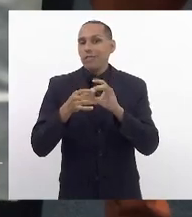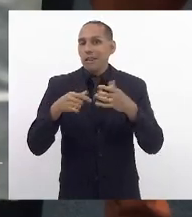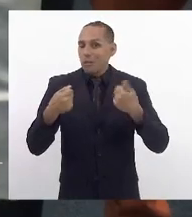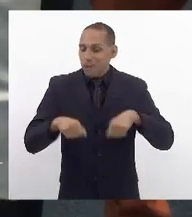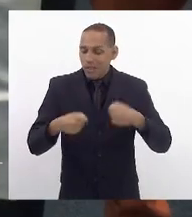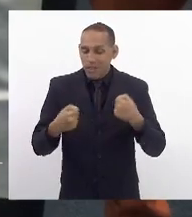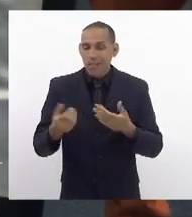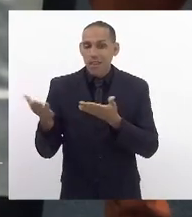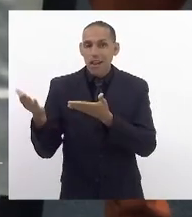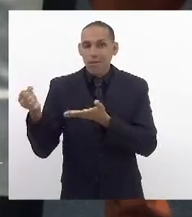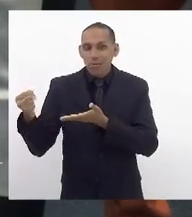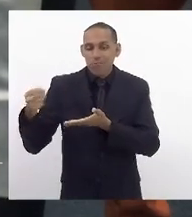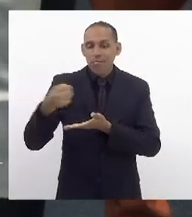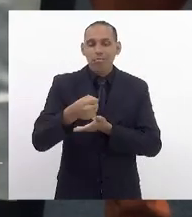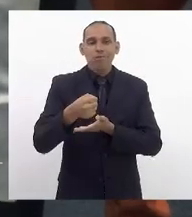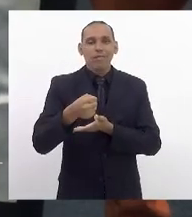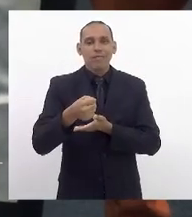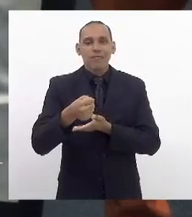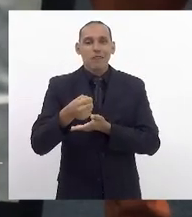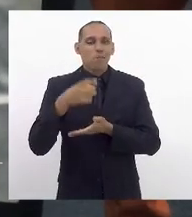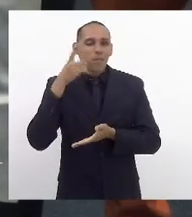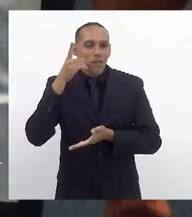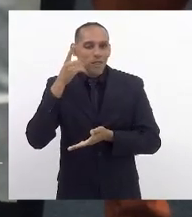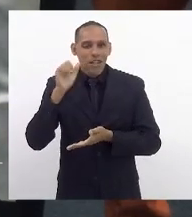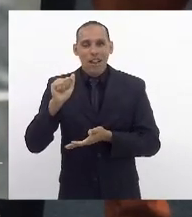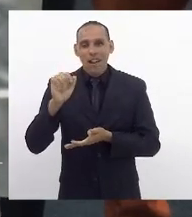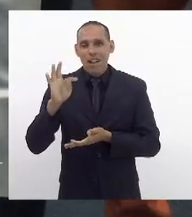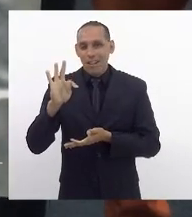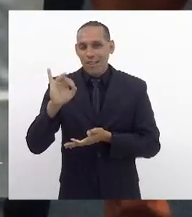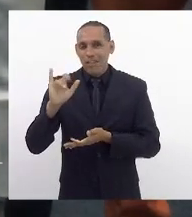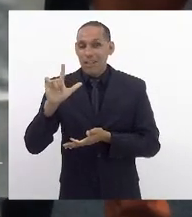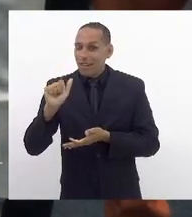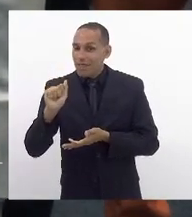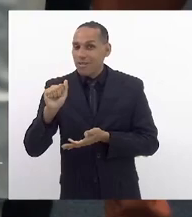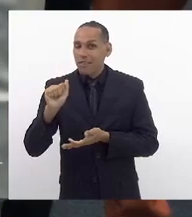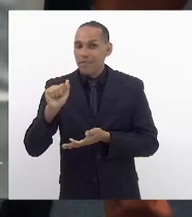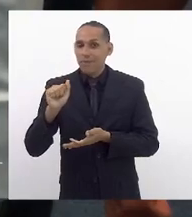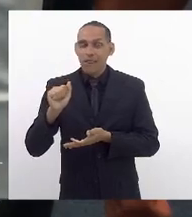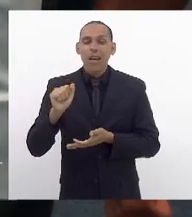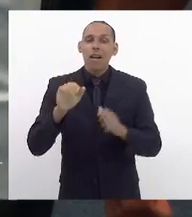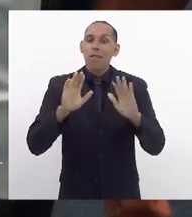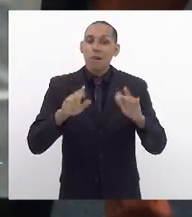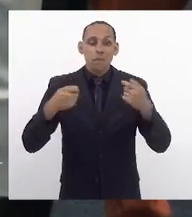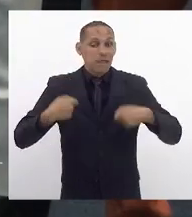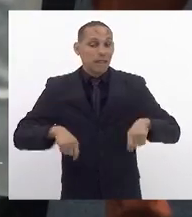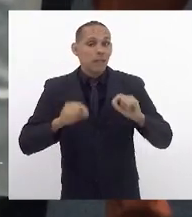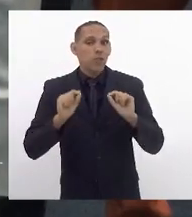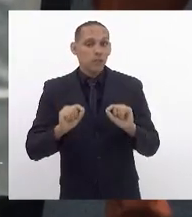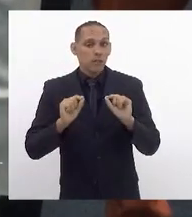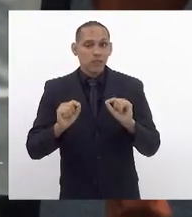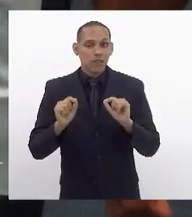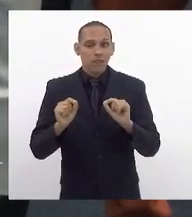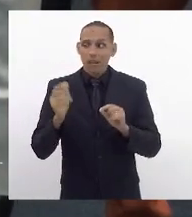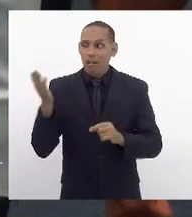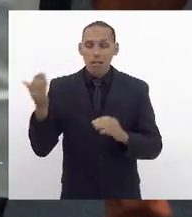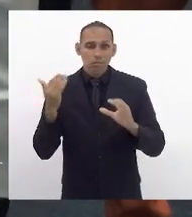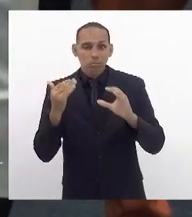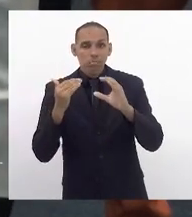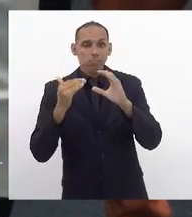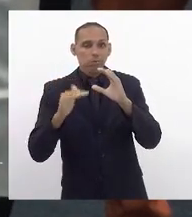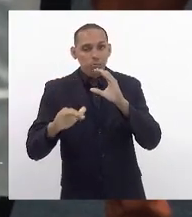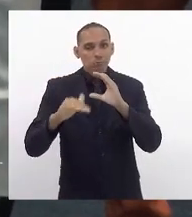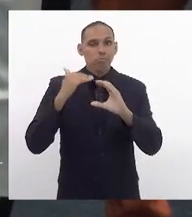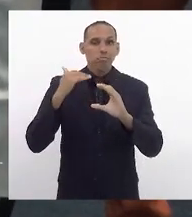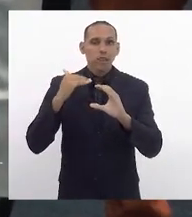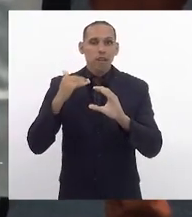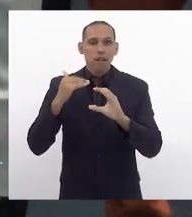traz o deputado Átila Nunes. Agora, faz necessário que ele nos encaminhe